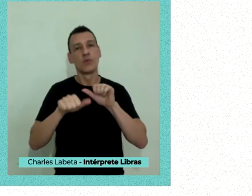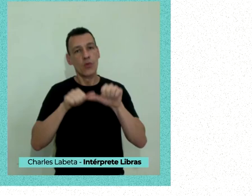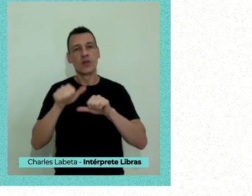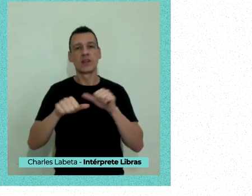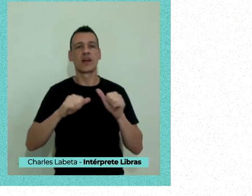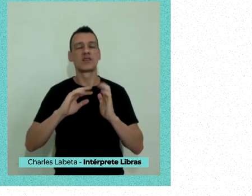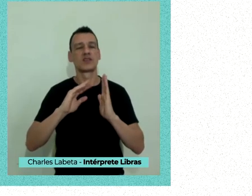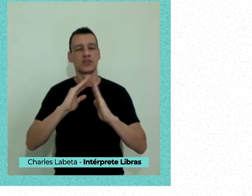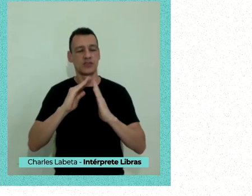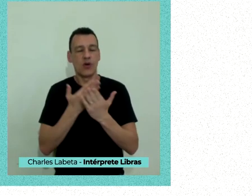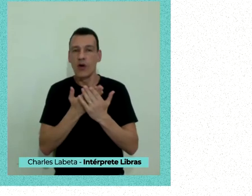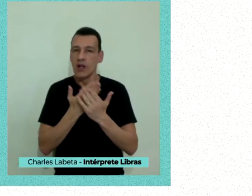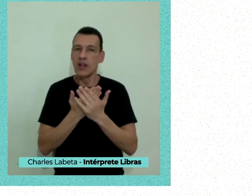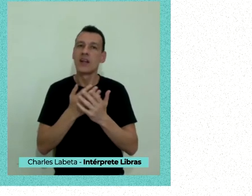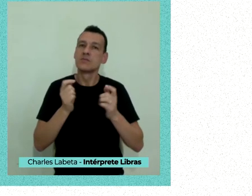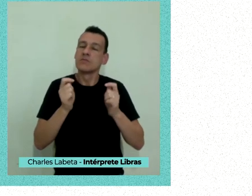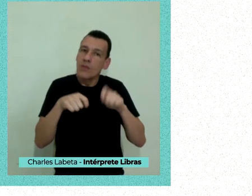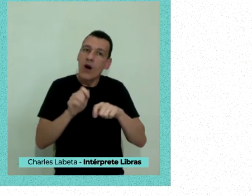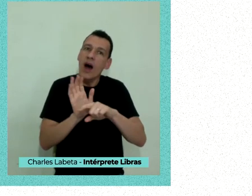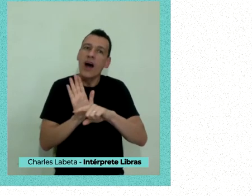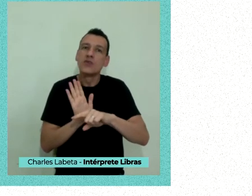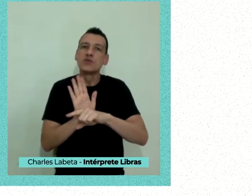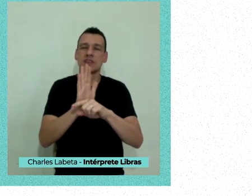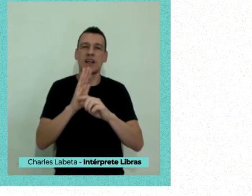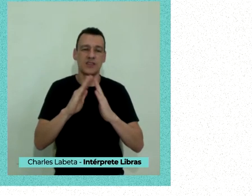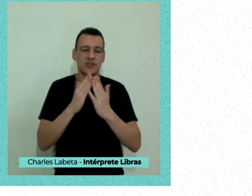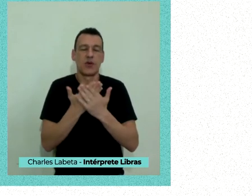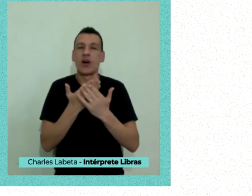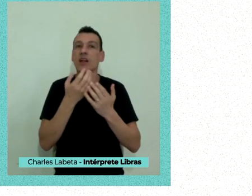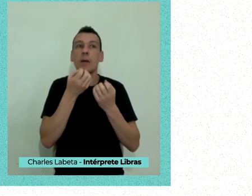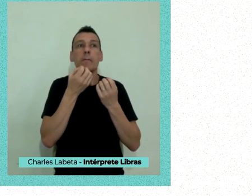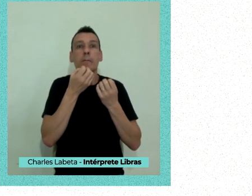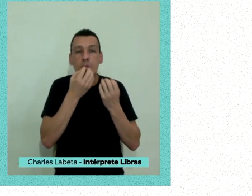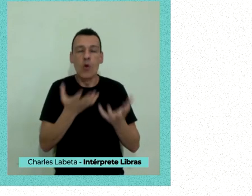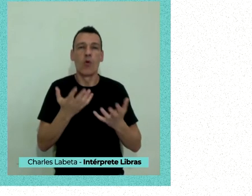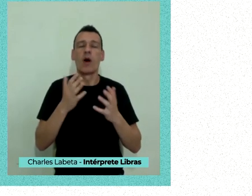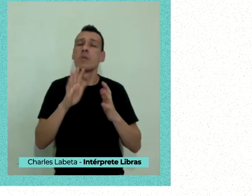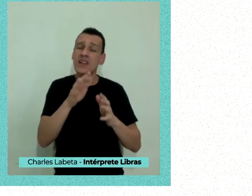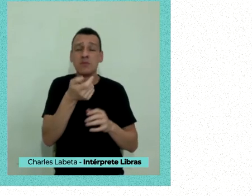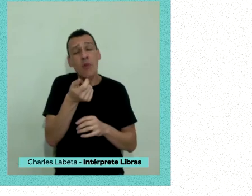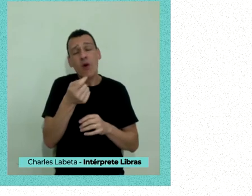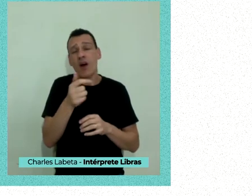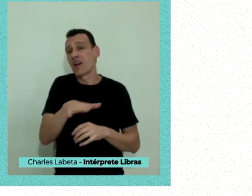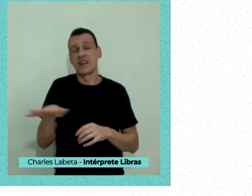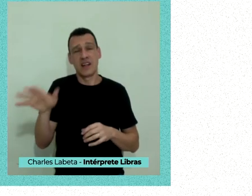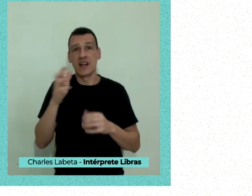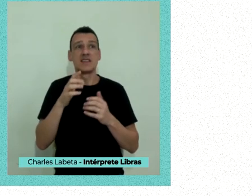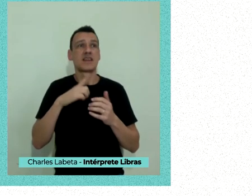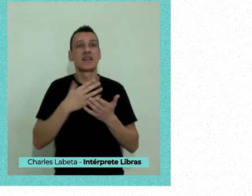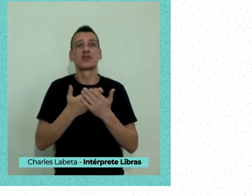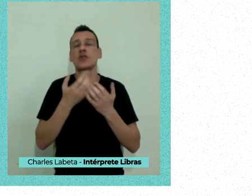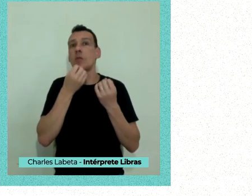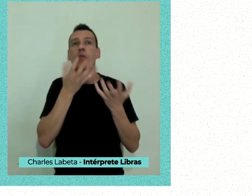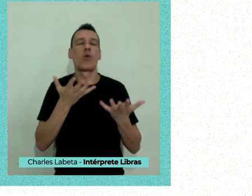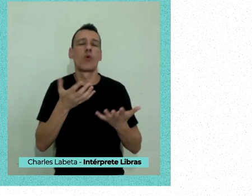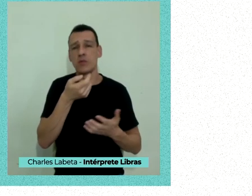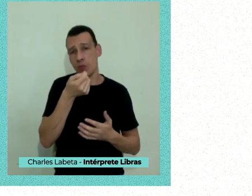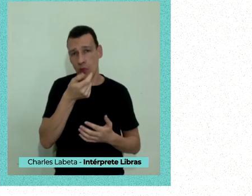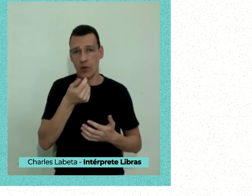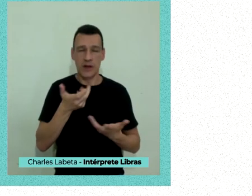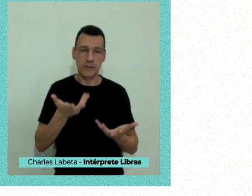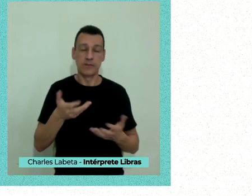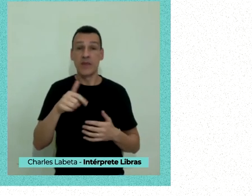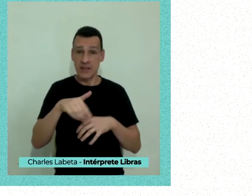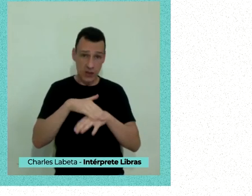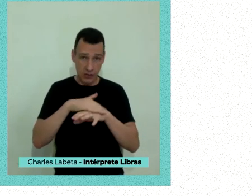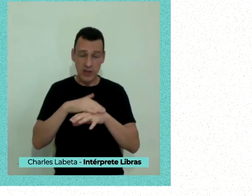e mantém uma escola para pouquíssimas crianças. Para essa conversa, a gente convidou a